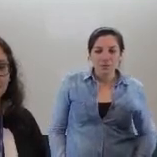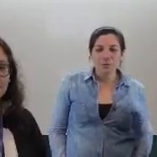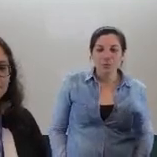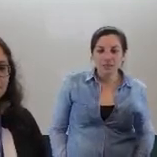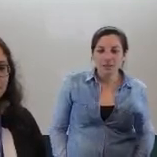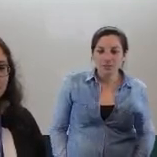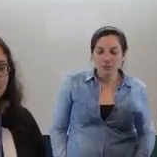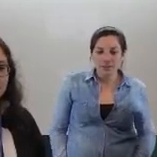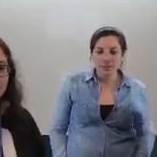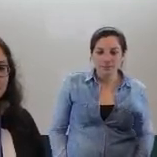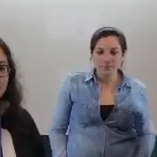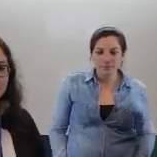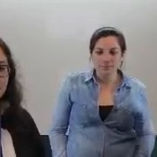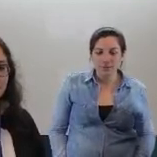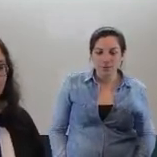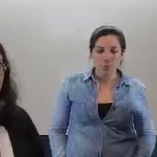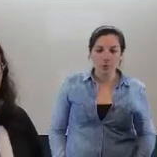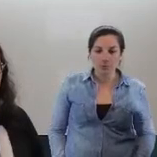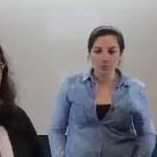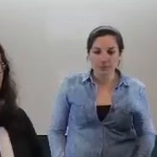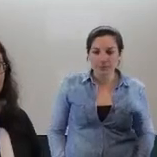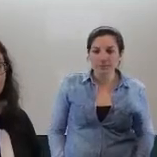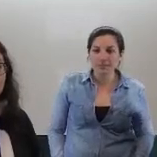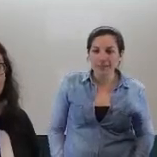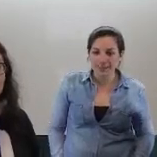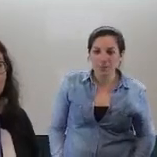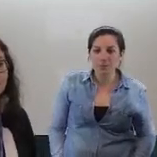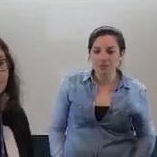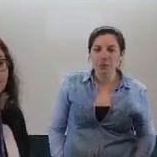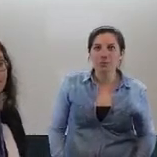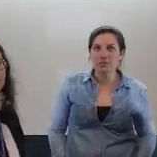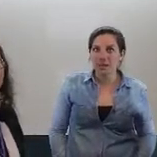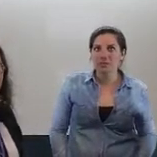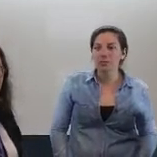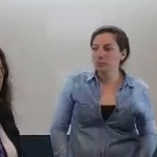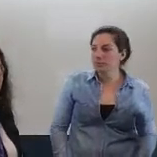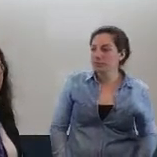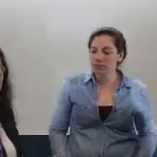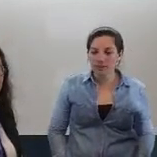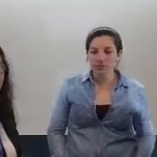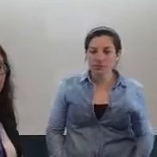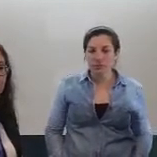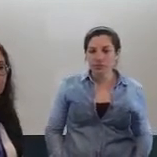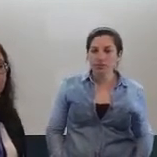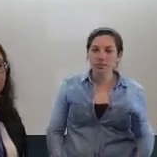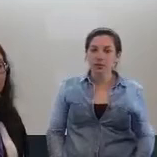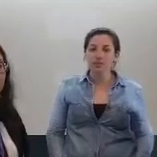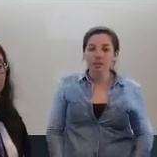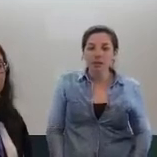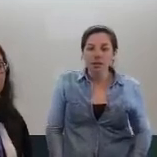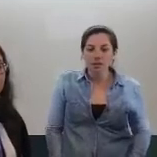tem muito material, como que eu posso dizer, não tão acadêmico, assim, como as séries, os filmes que às vezes a gente fala